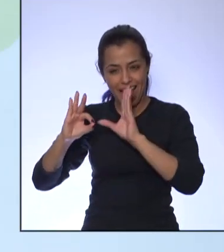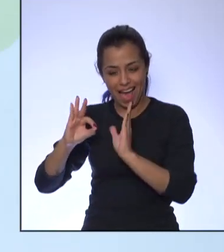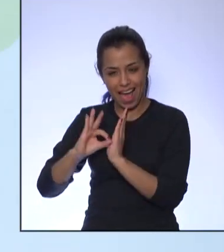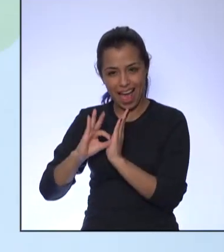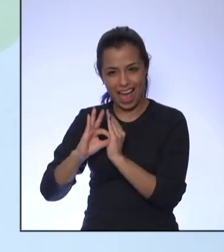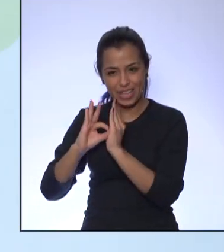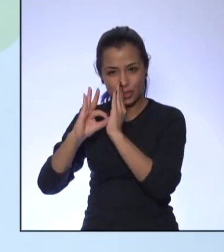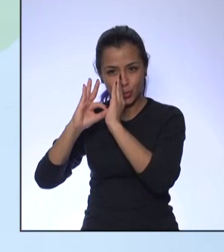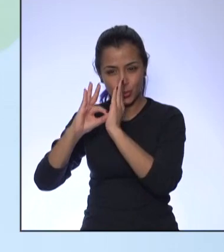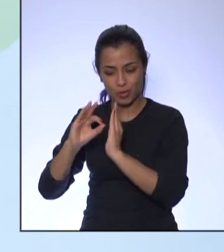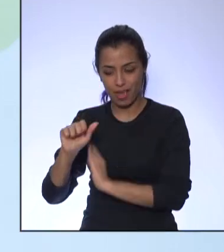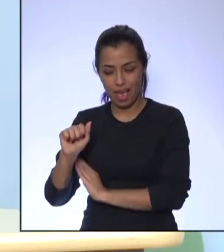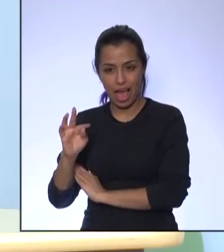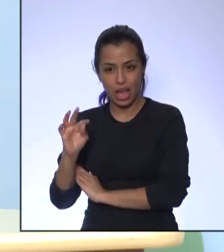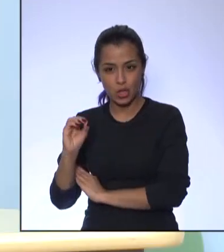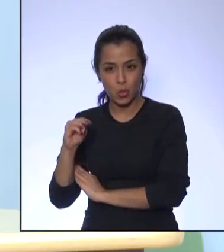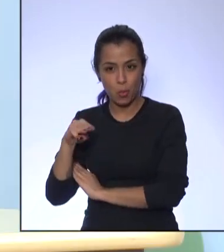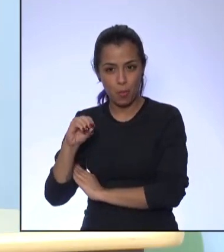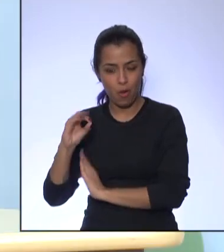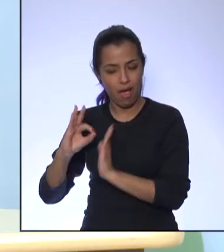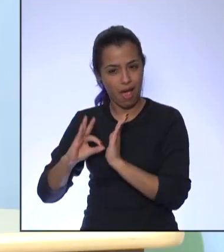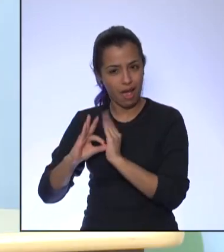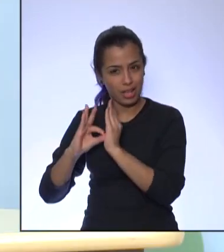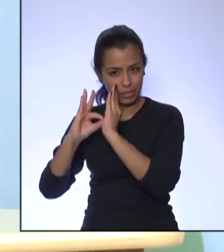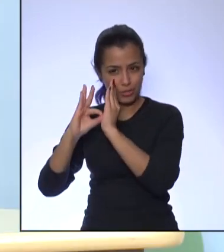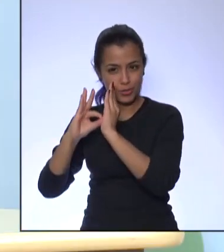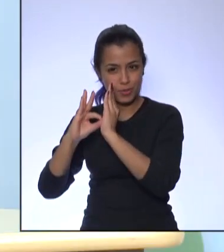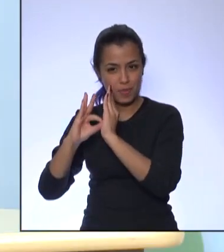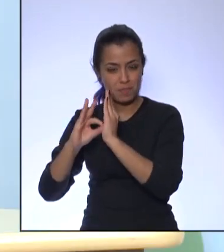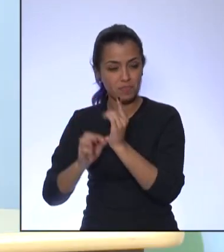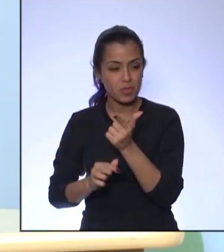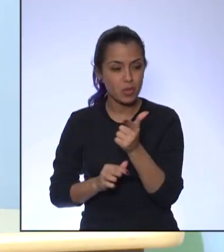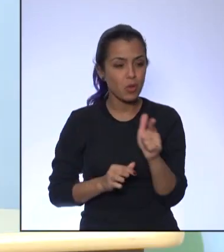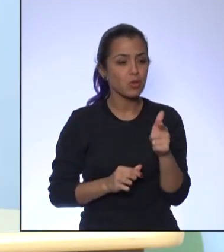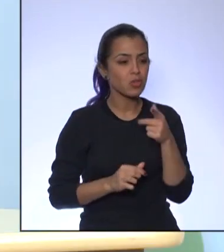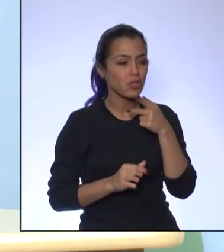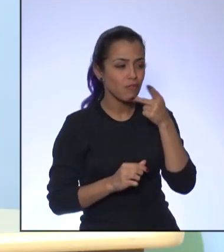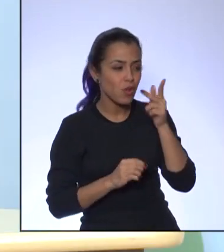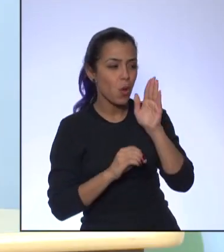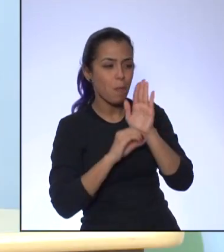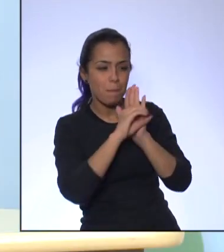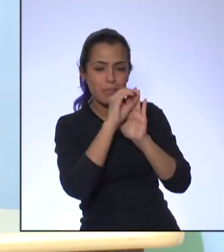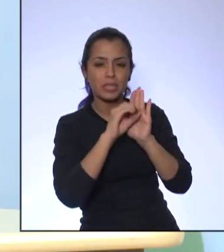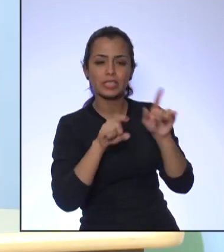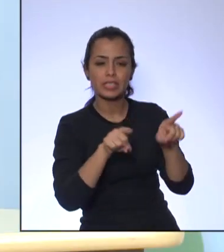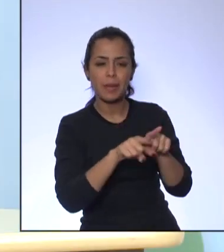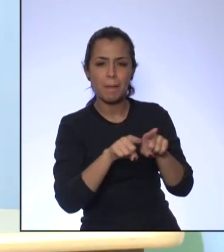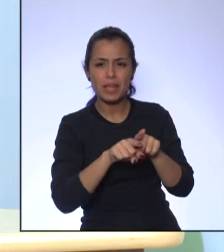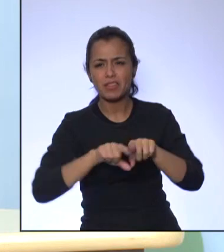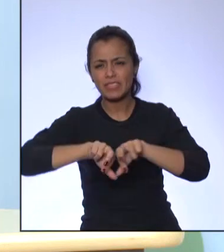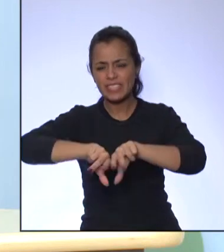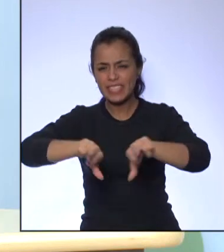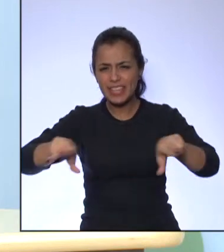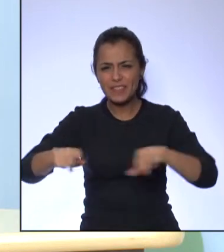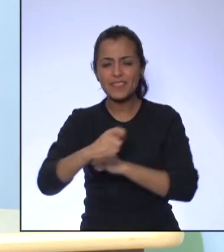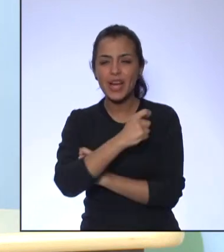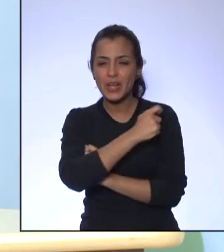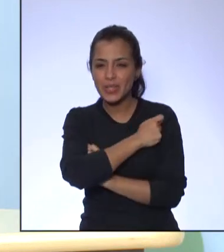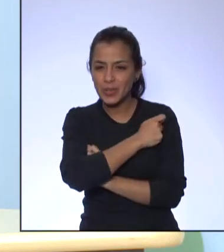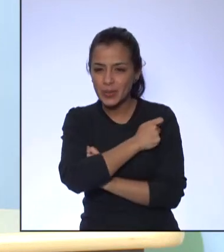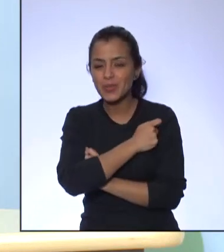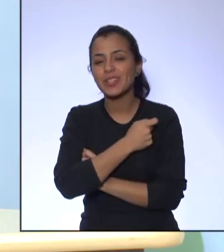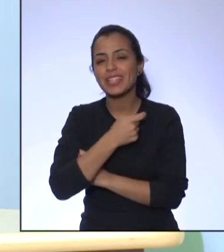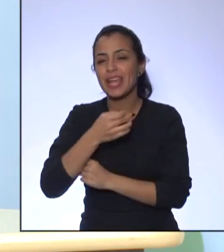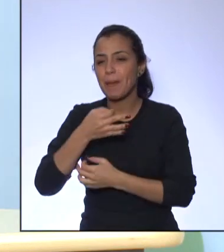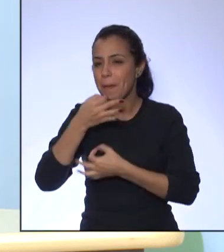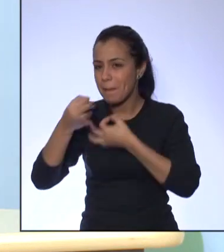componentes aí, exatamente. Trabalhando. Daniel falou em moléculas. Todos eles têm vida, e aí estão